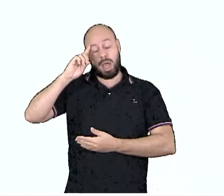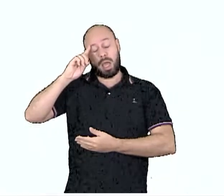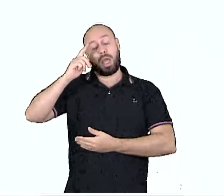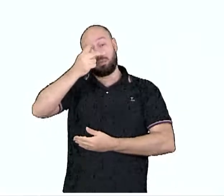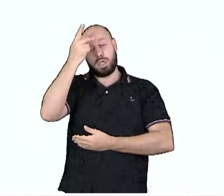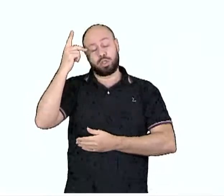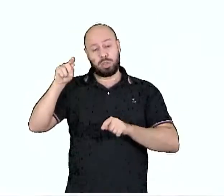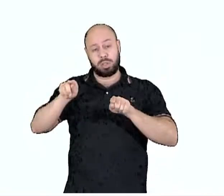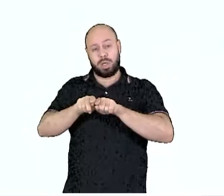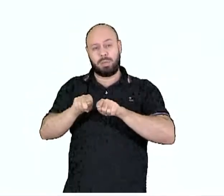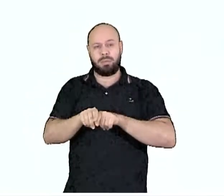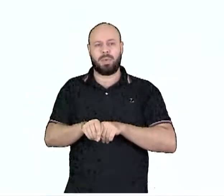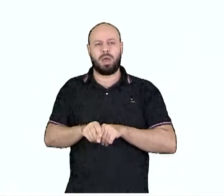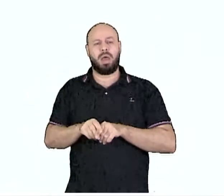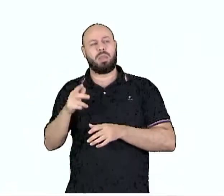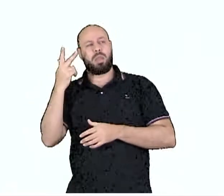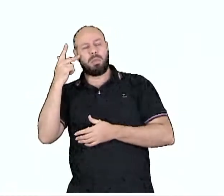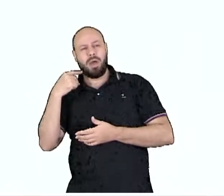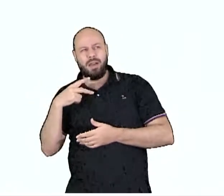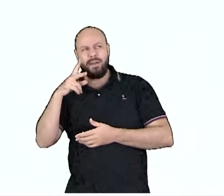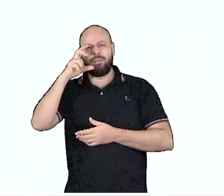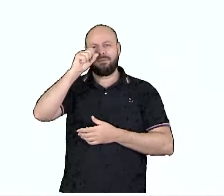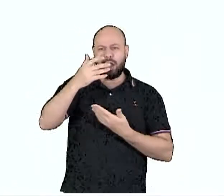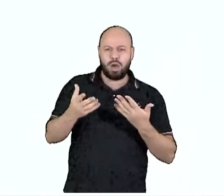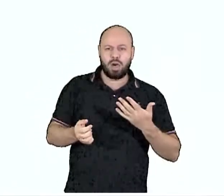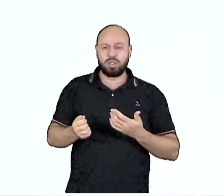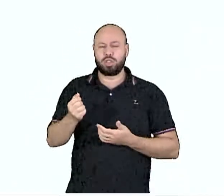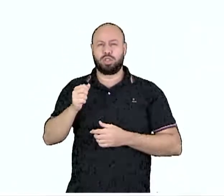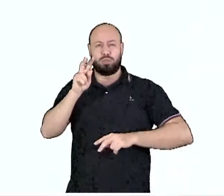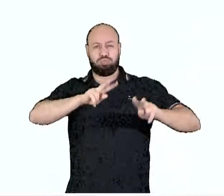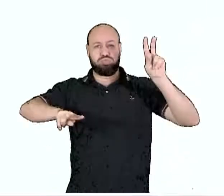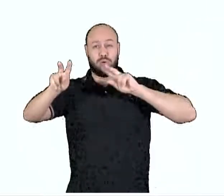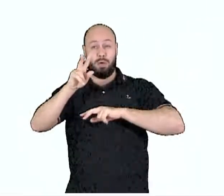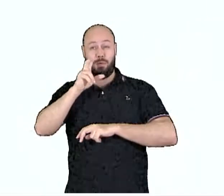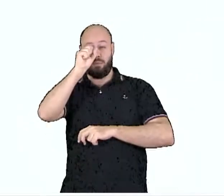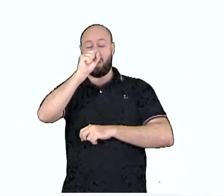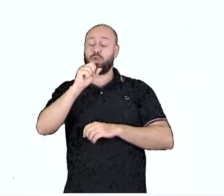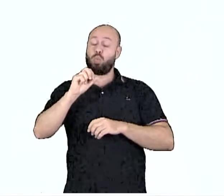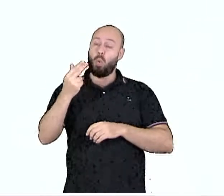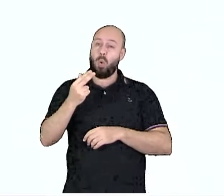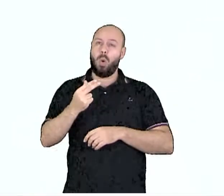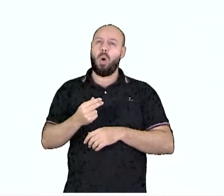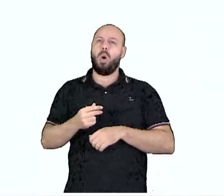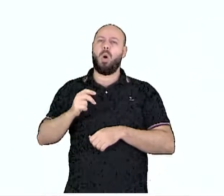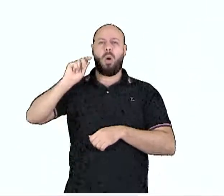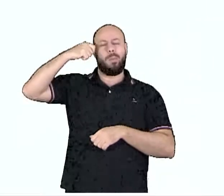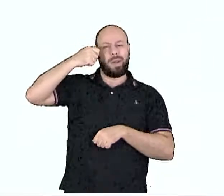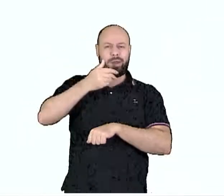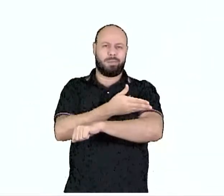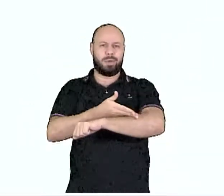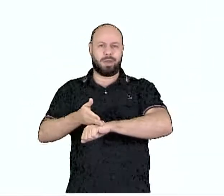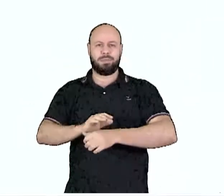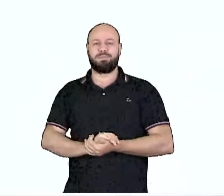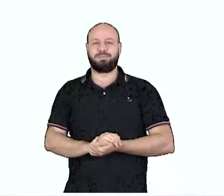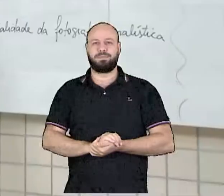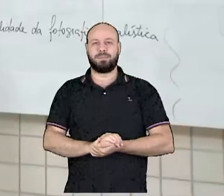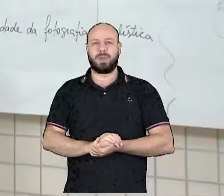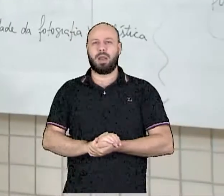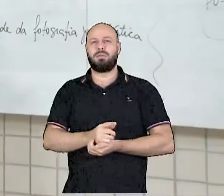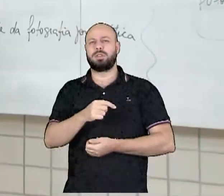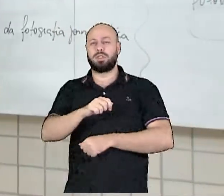imagem é comum, forte visualmente, frequentemente colorida ou em preto e branco. Então, uma imagem, alunos, vocês podem perceber